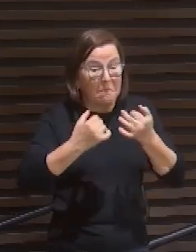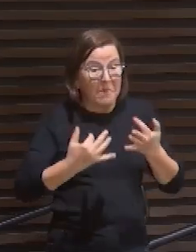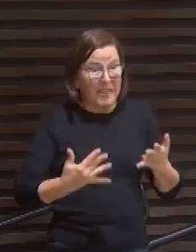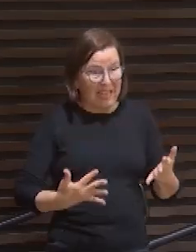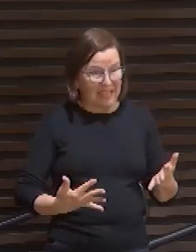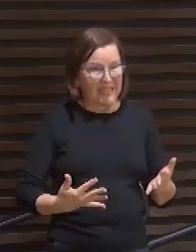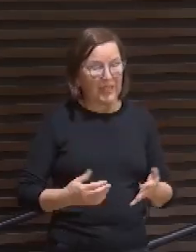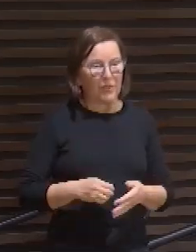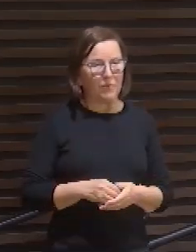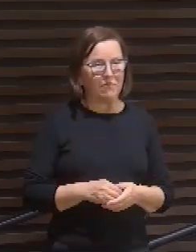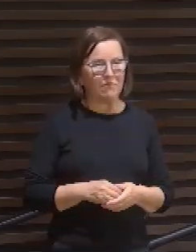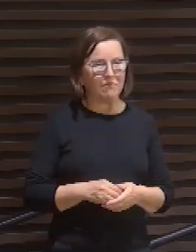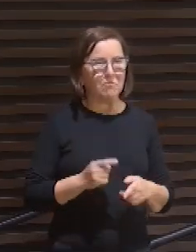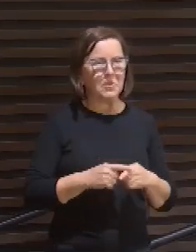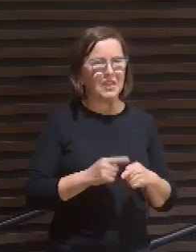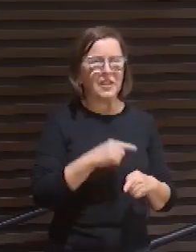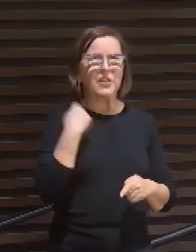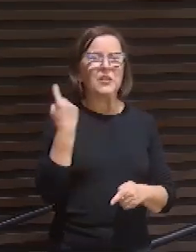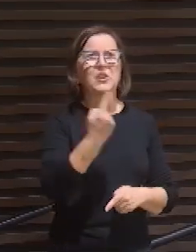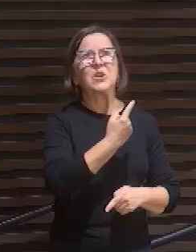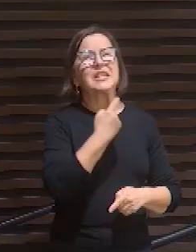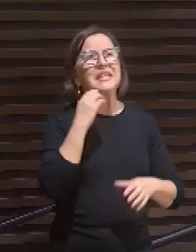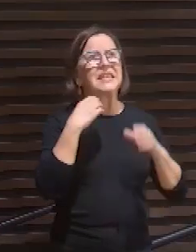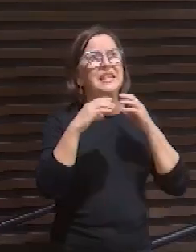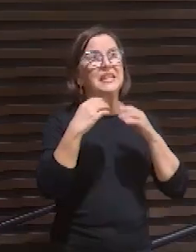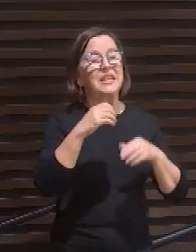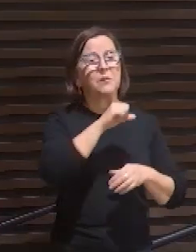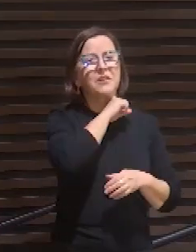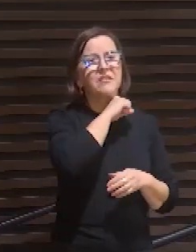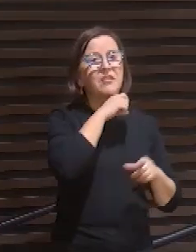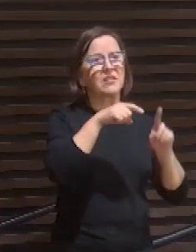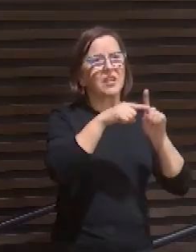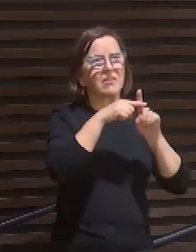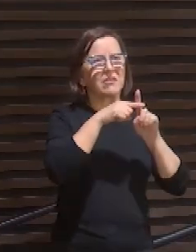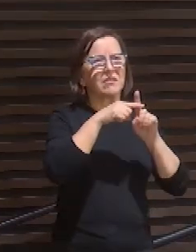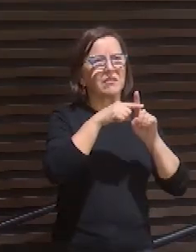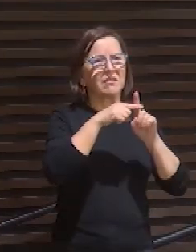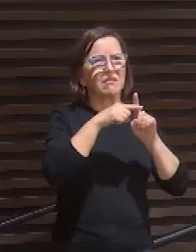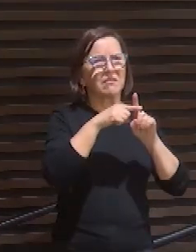não nos impactamos com aquele sacrifício.